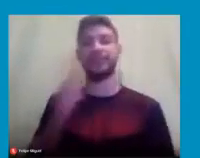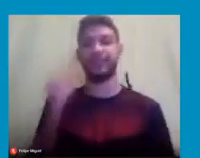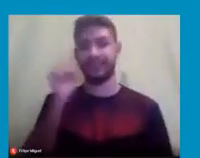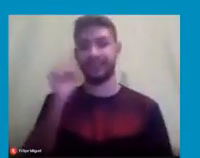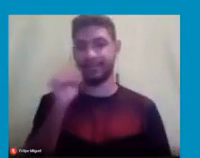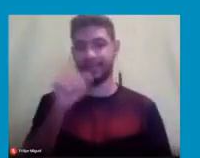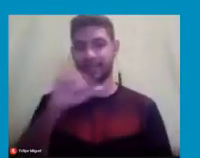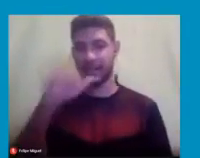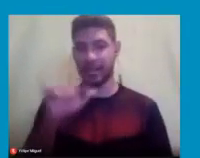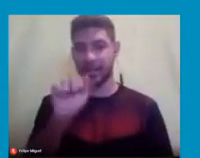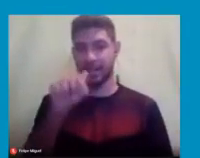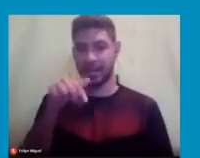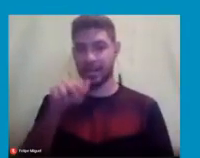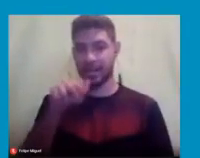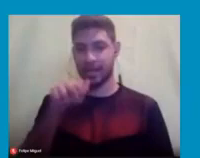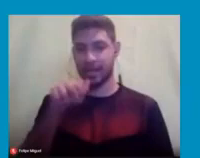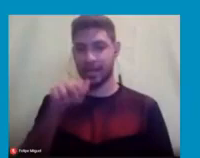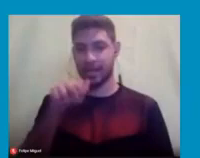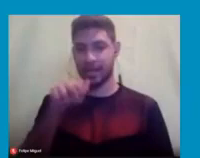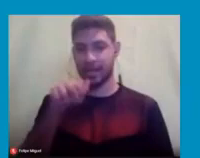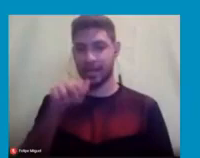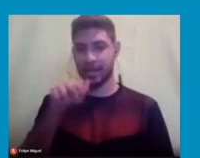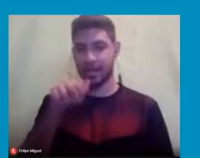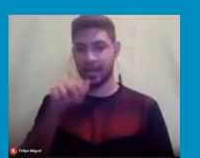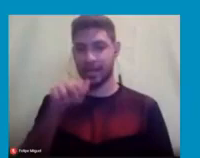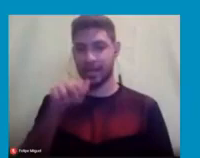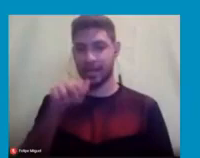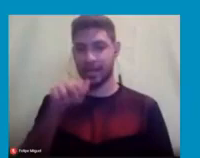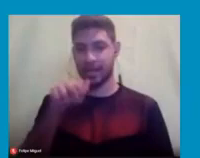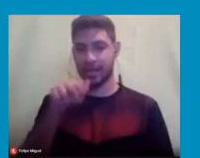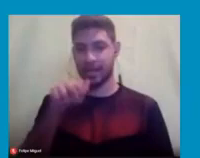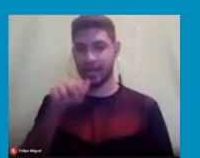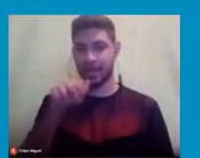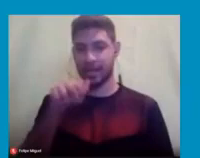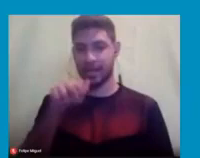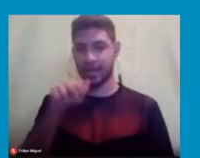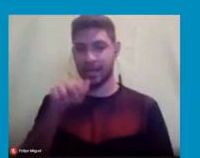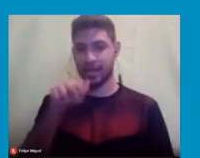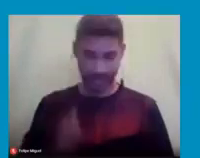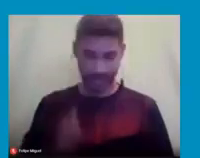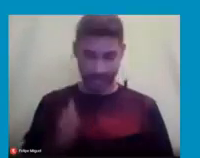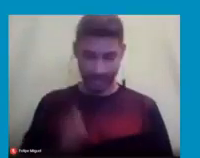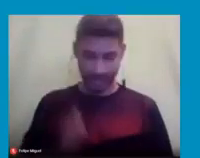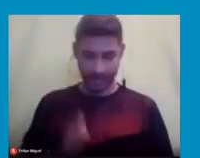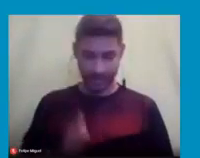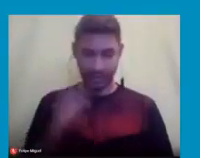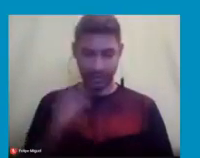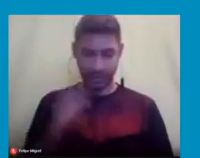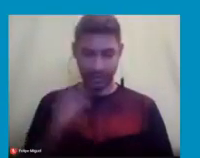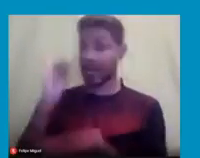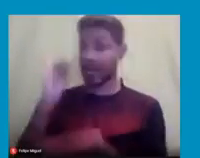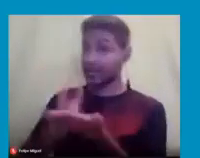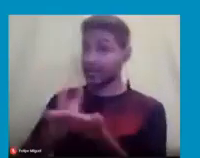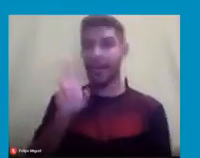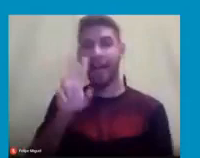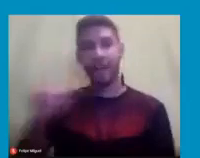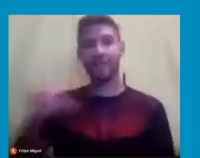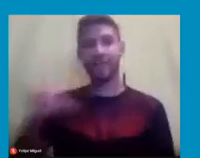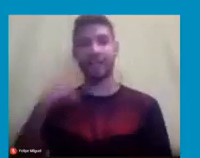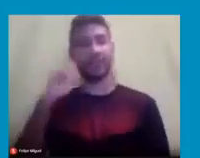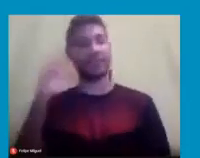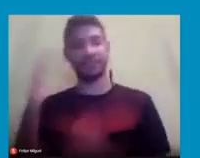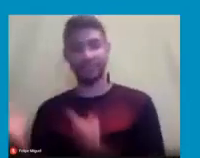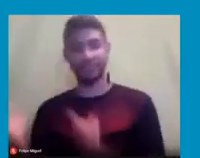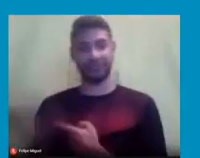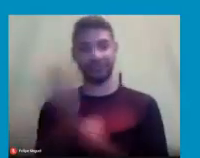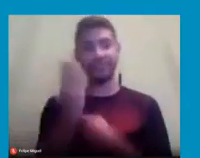Gomes de Jesus, que está aqui nos brindando com a sua presença e que certamente vai contribuir bastante